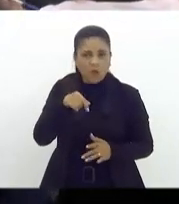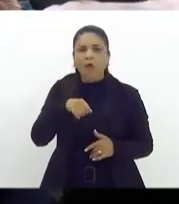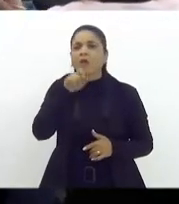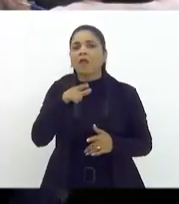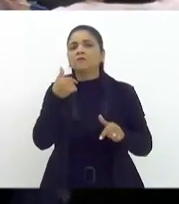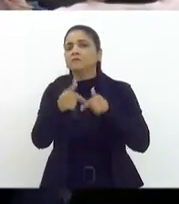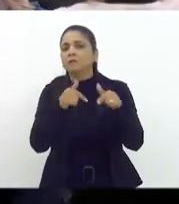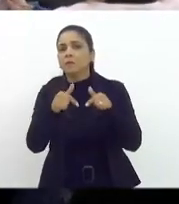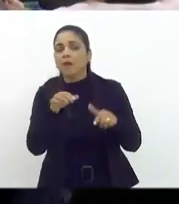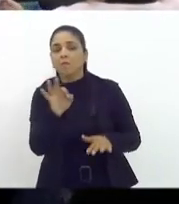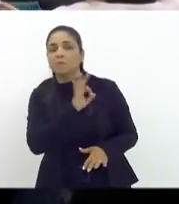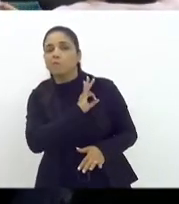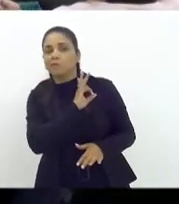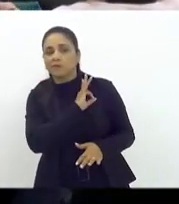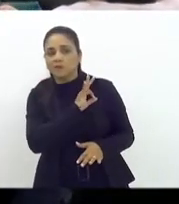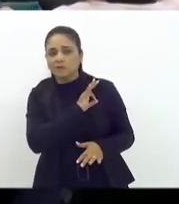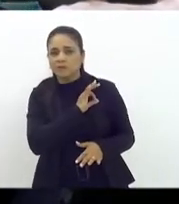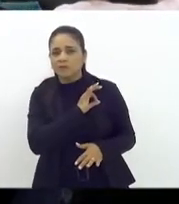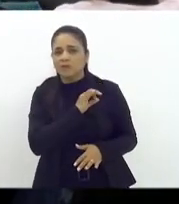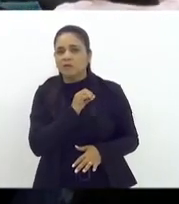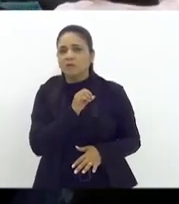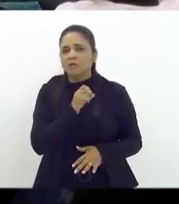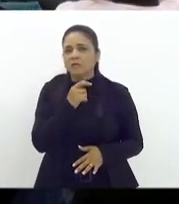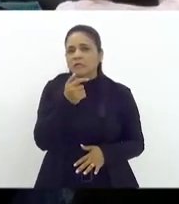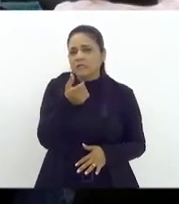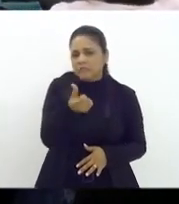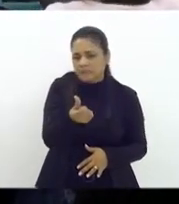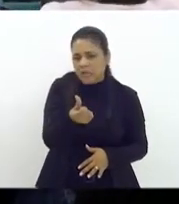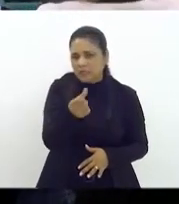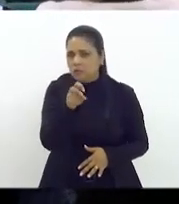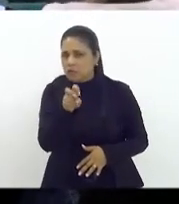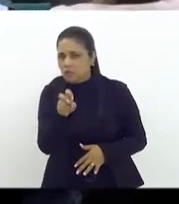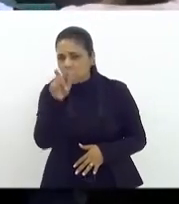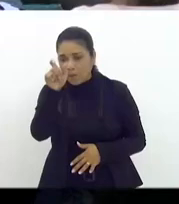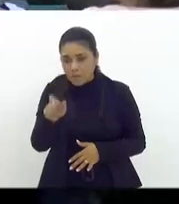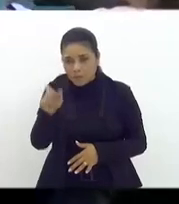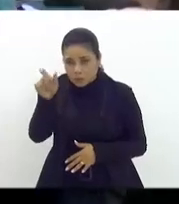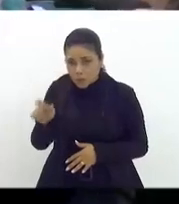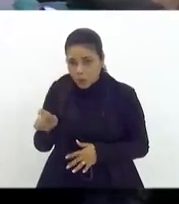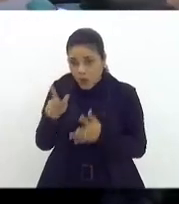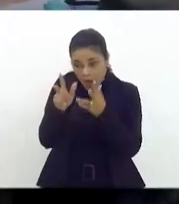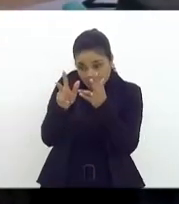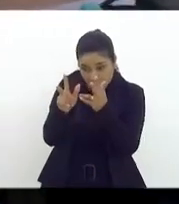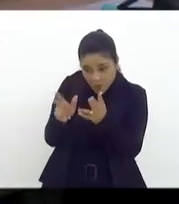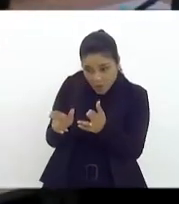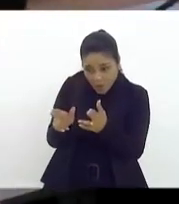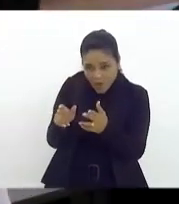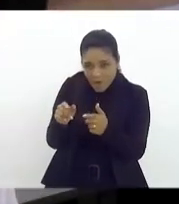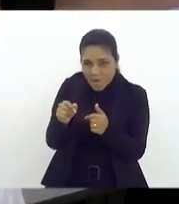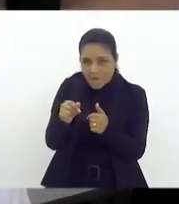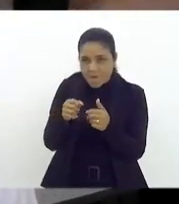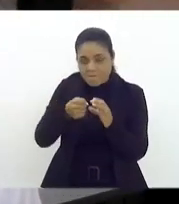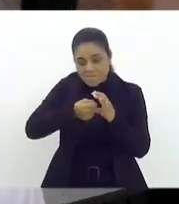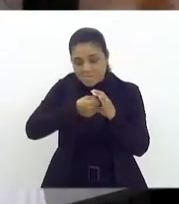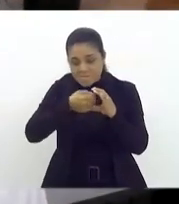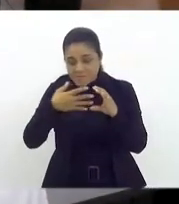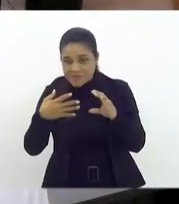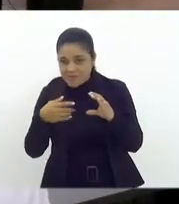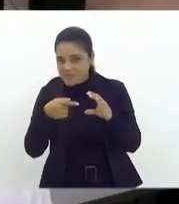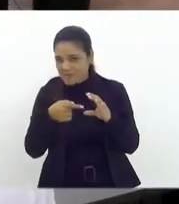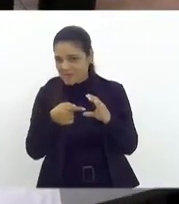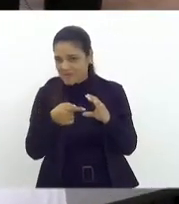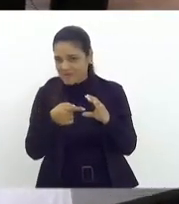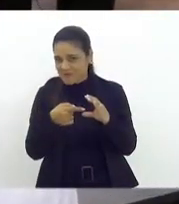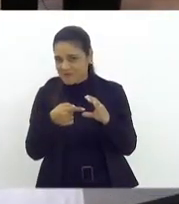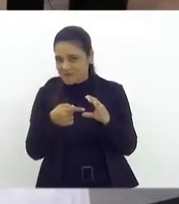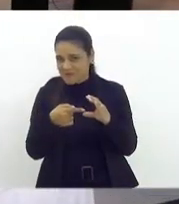consiga seis ou cinco pessoas semelhantes aquela Que preencha a descrição da vítima